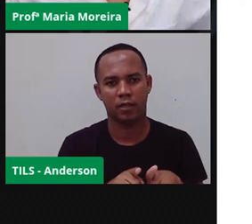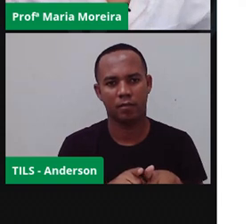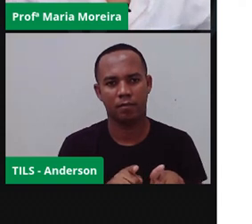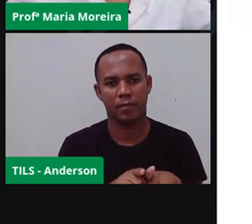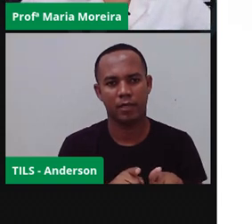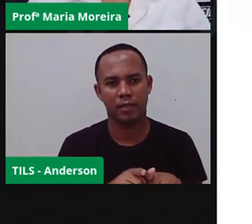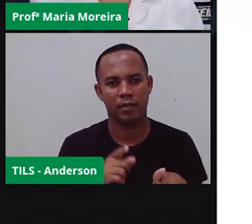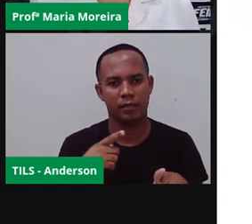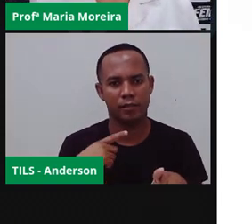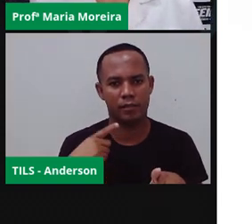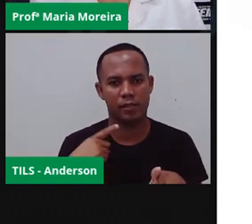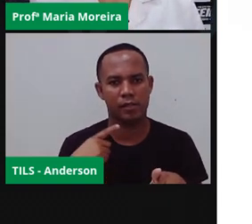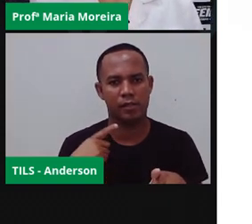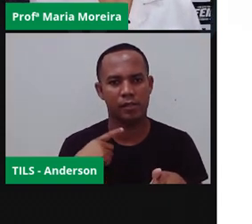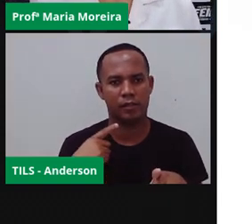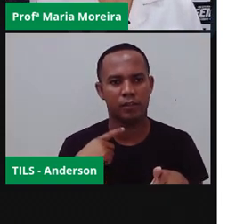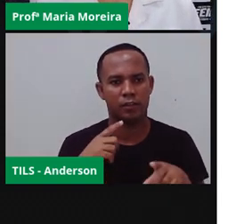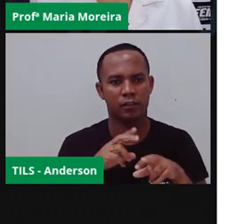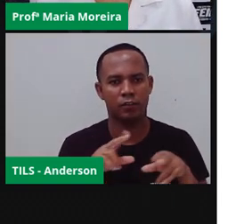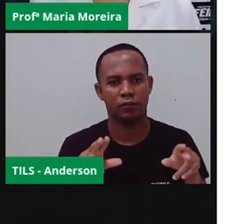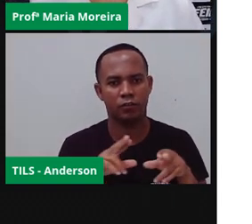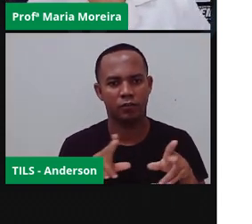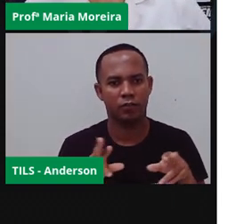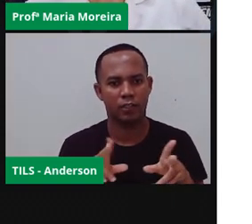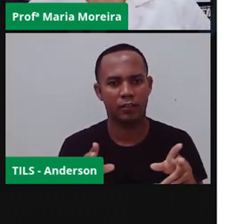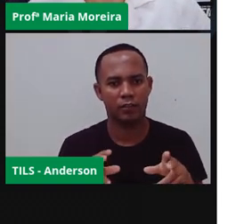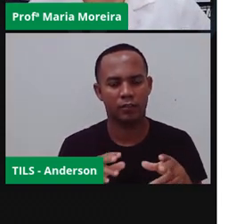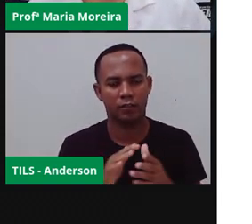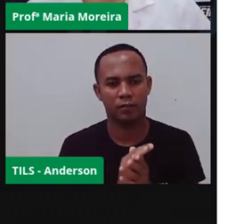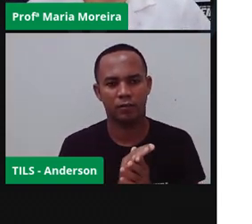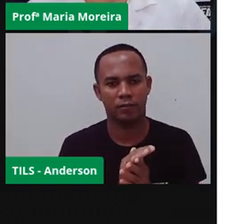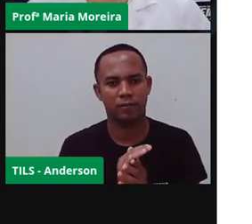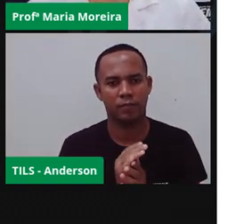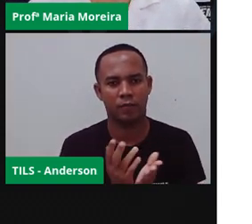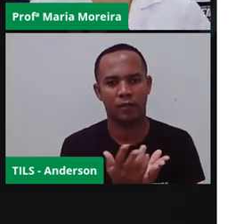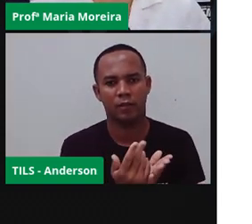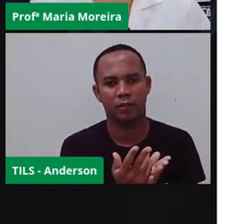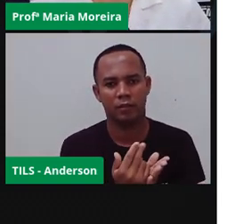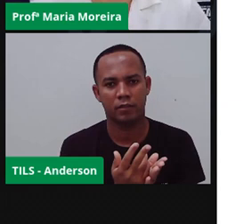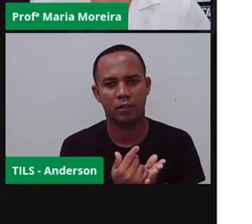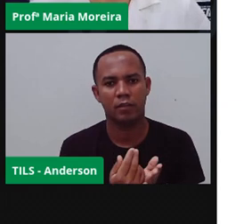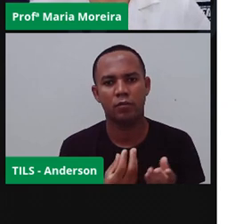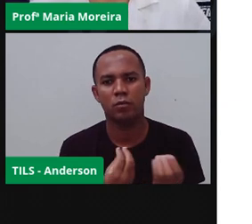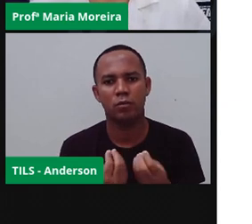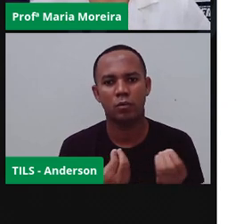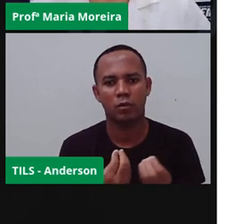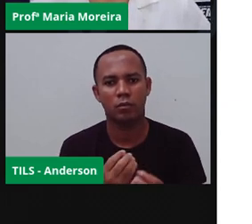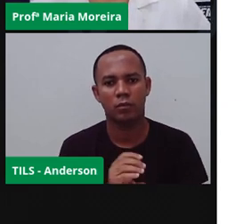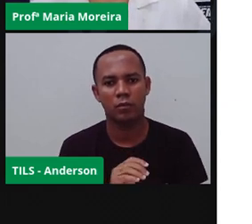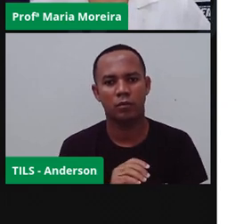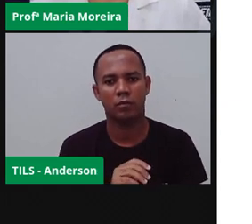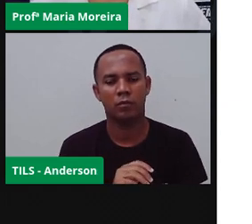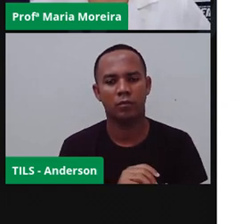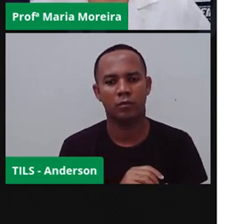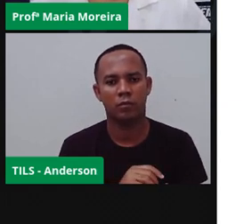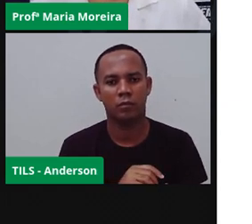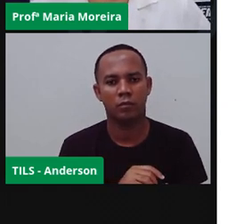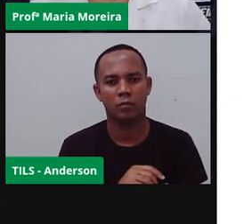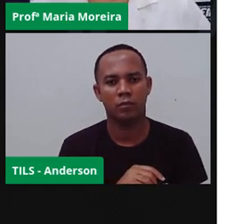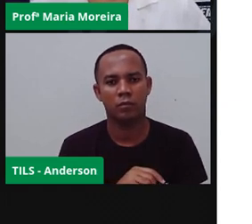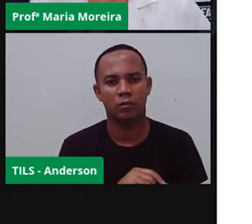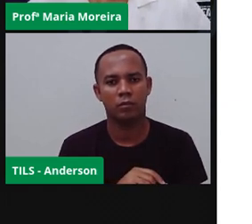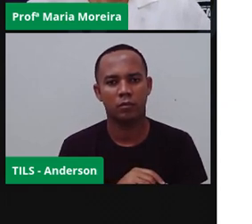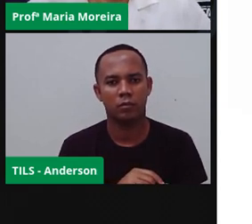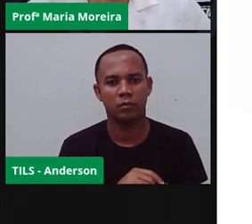características bem destacadas, né? Por ser desenho em movimento e com sonoridade. Aí a gente tem uma charge